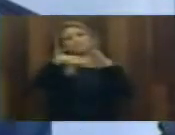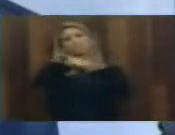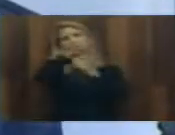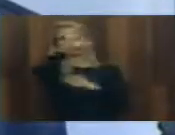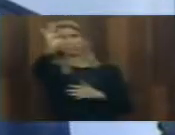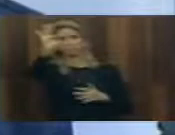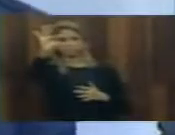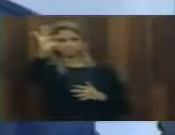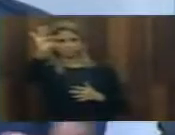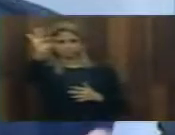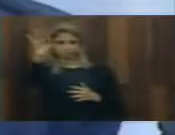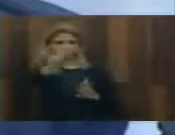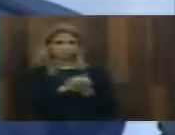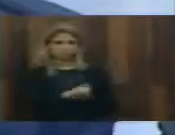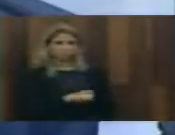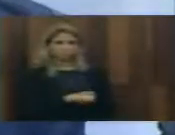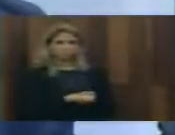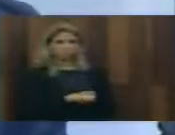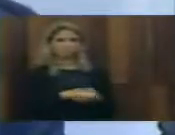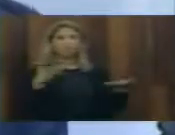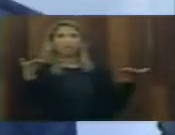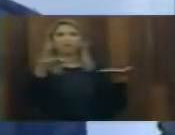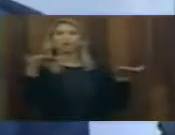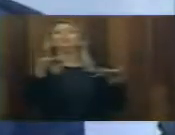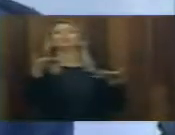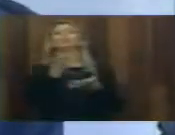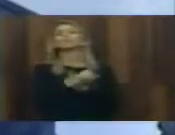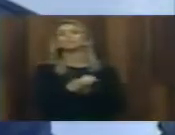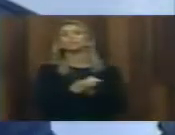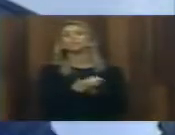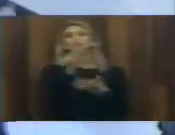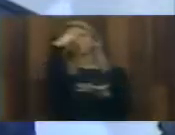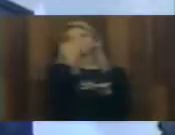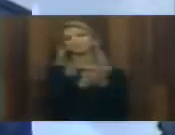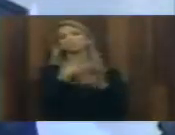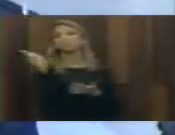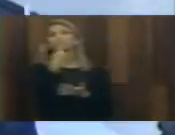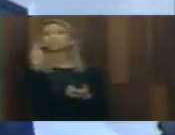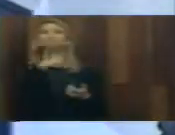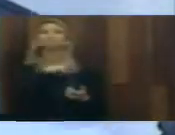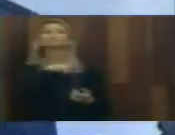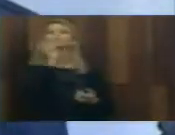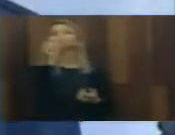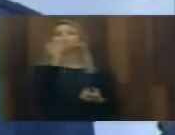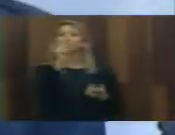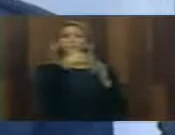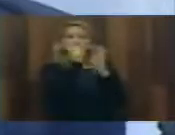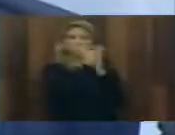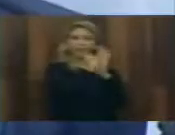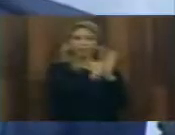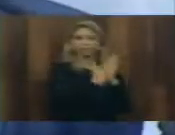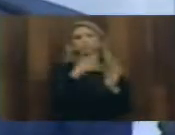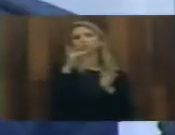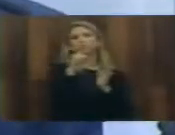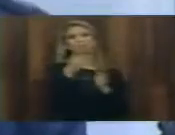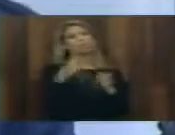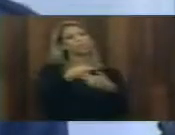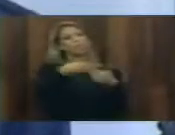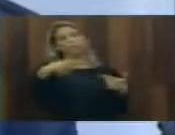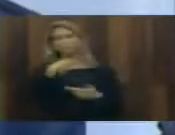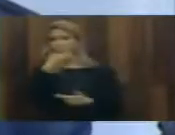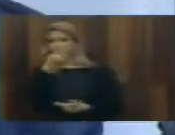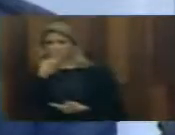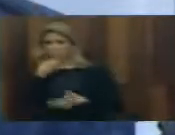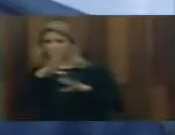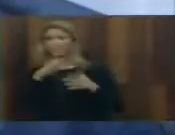nossa região. Então, senhor presidente, se fosse só isso, nós teríamos uma pauta só com laranjas saudáveis.